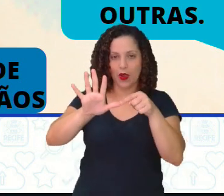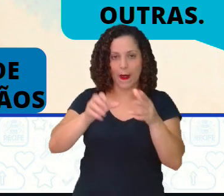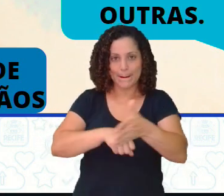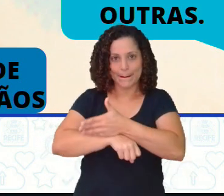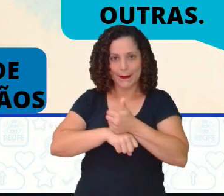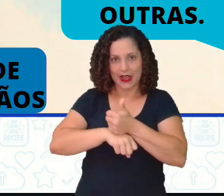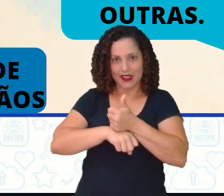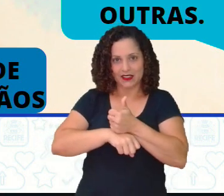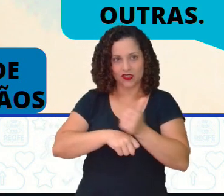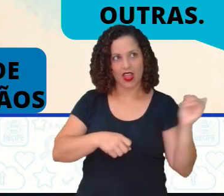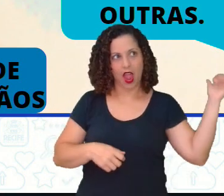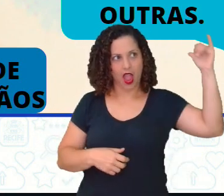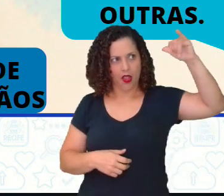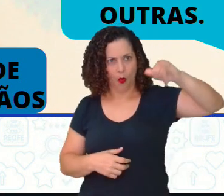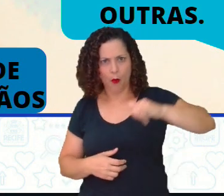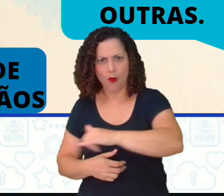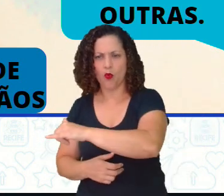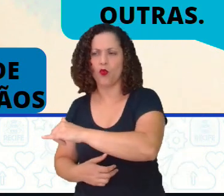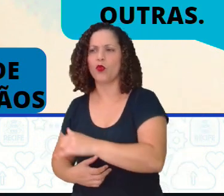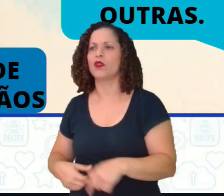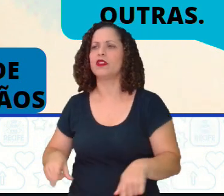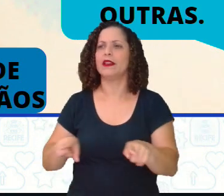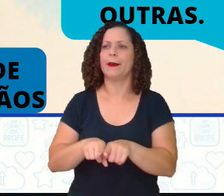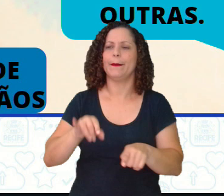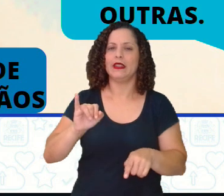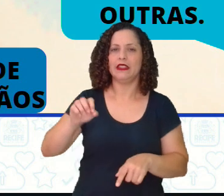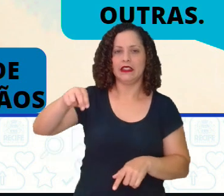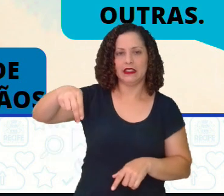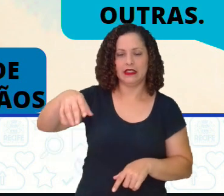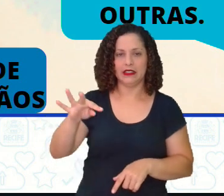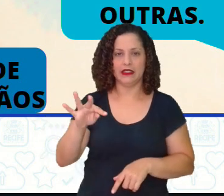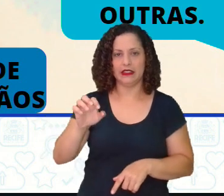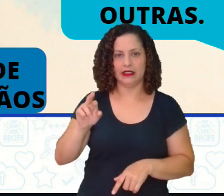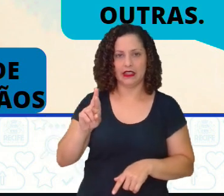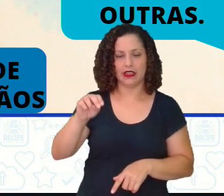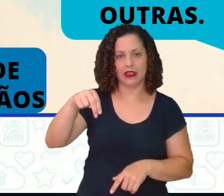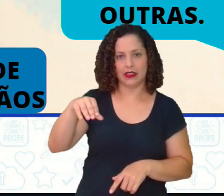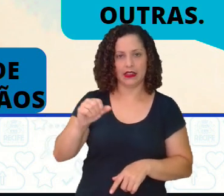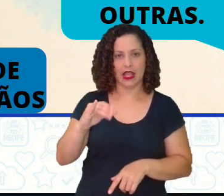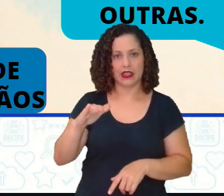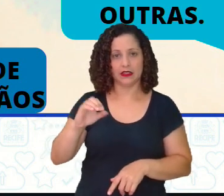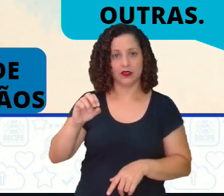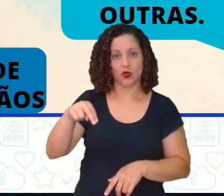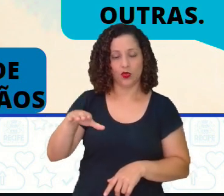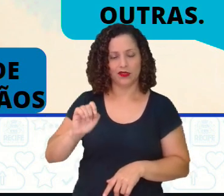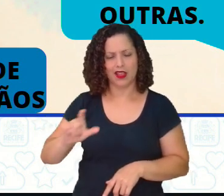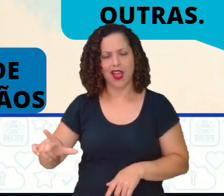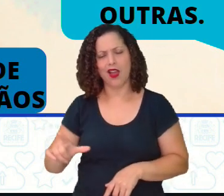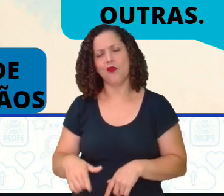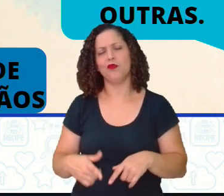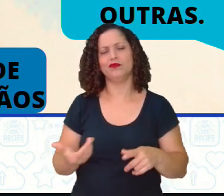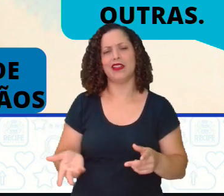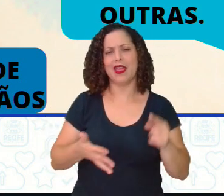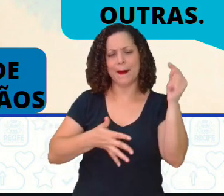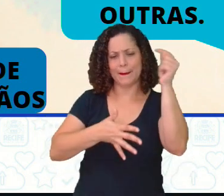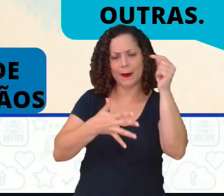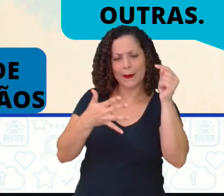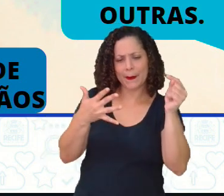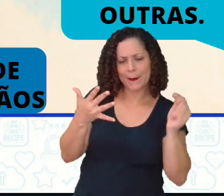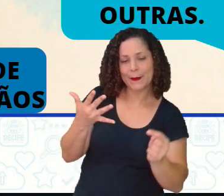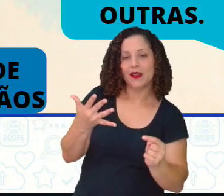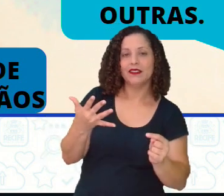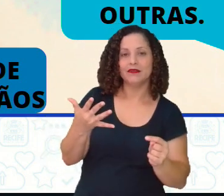do Aeroporto, a Praça do Internacional, a Praça do Arsenal, a Praça de Casa Forte e a Praça de Dois